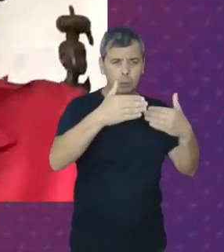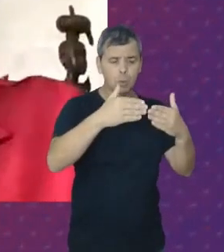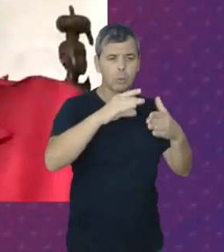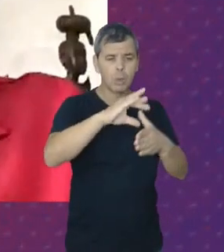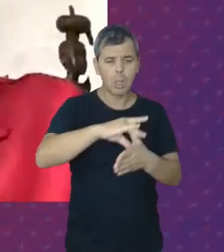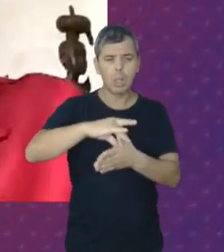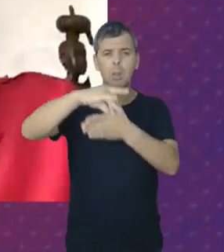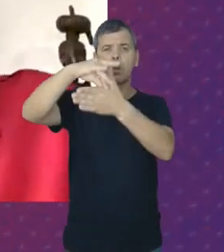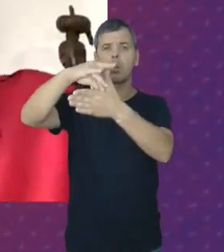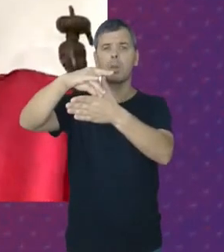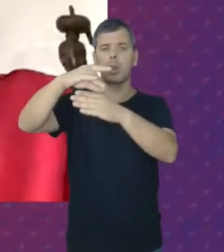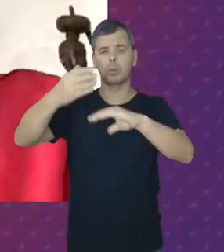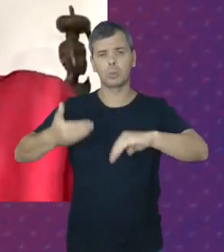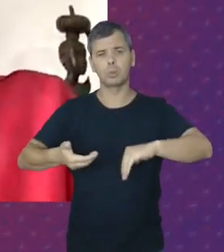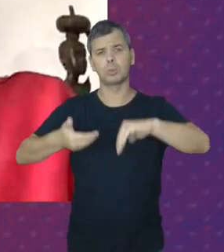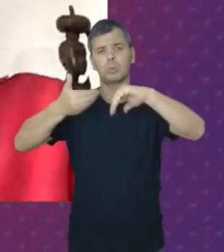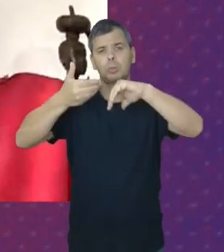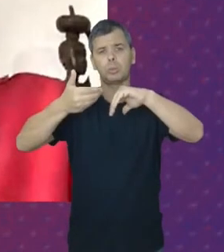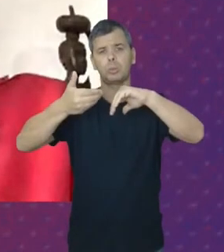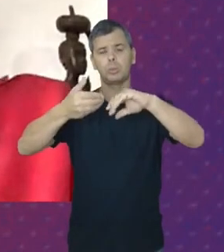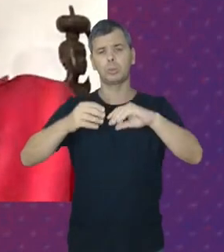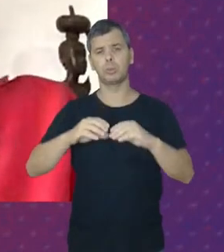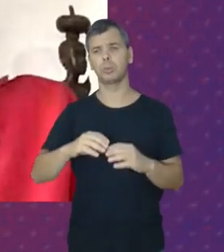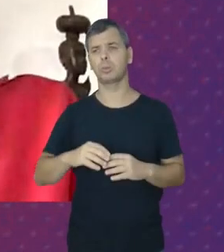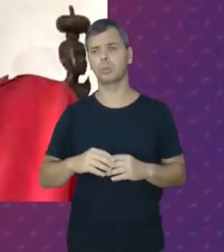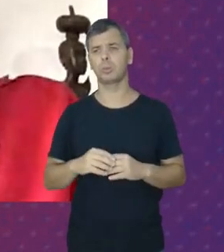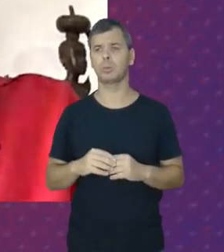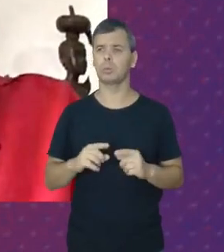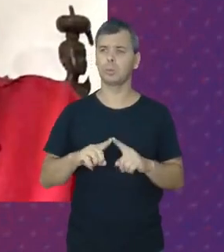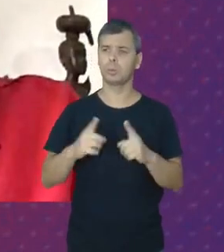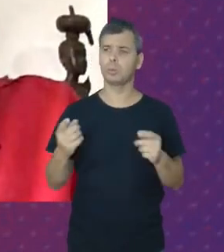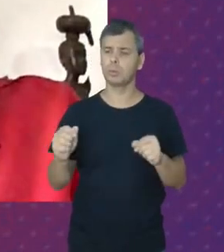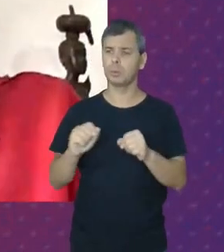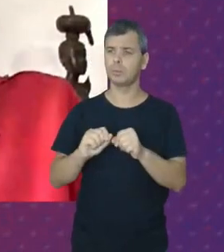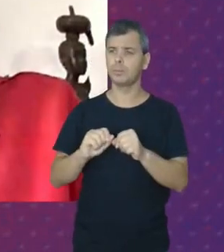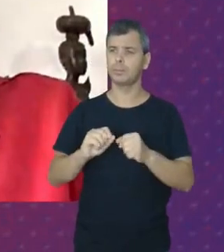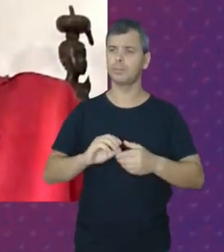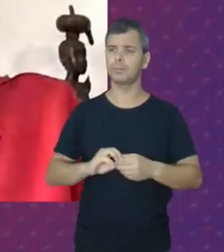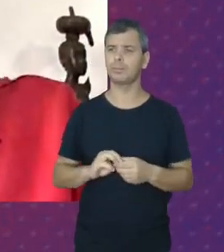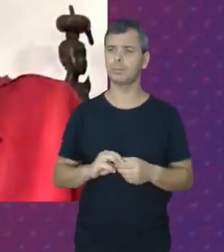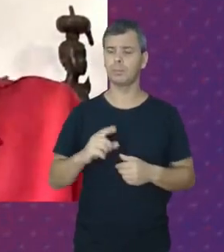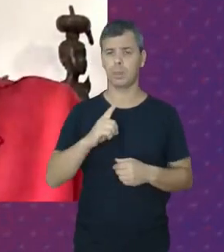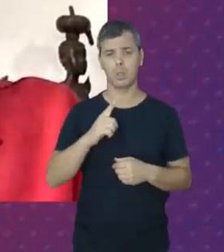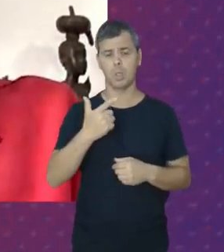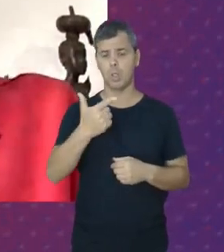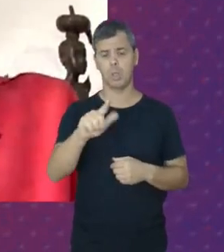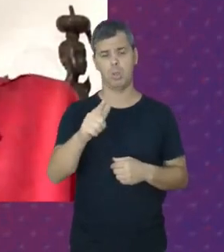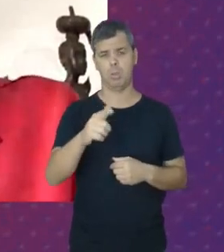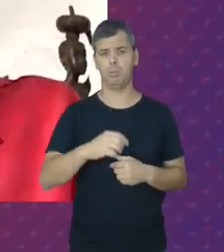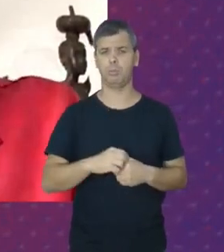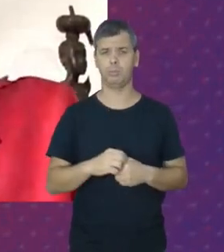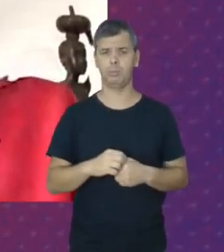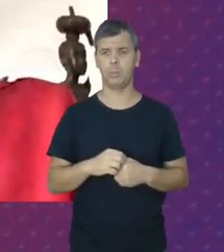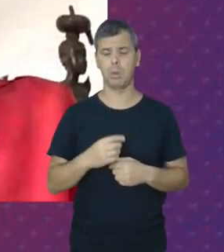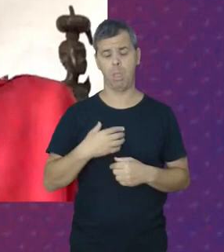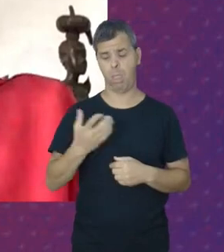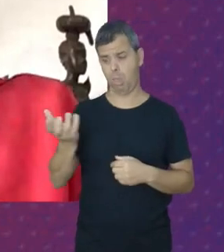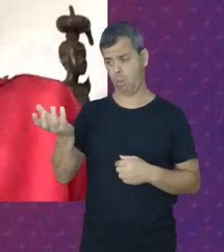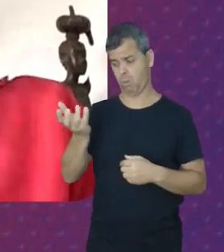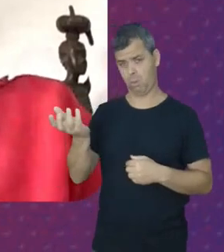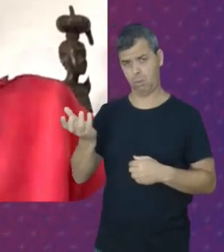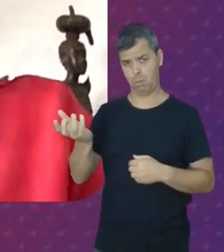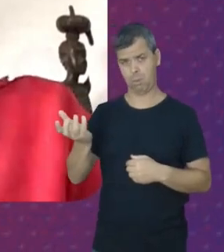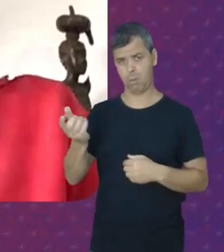lideranças No Senado Com lideranças Da Câmara E disse Não gente Eu quero